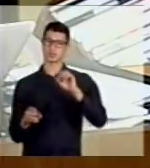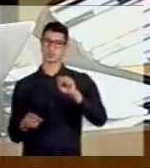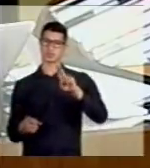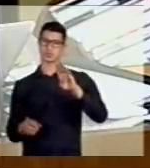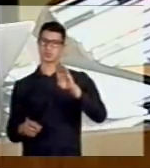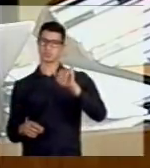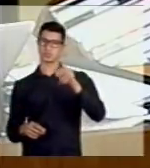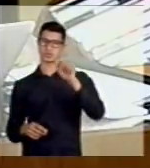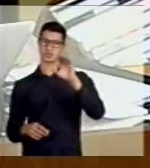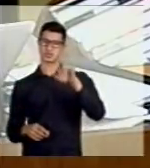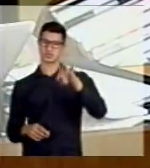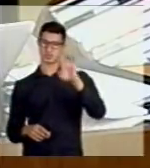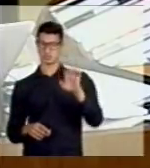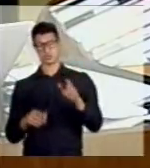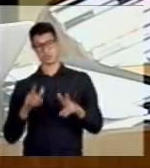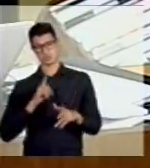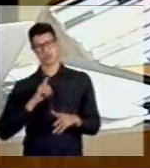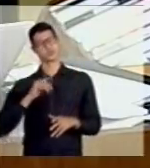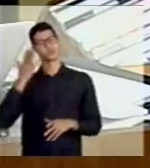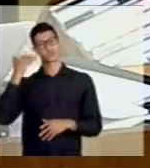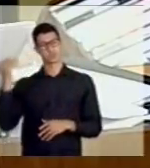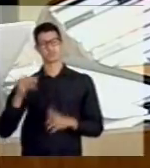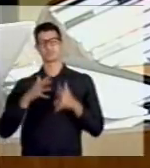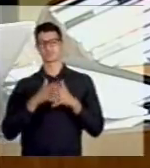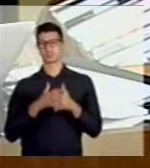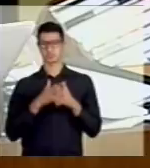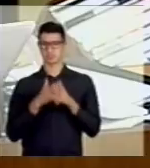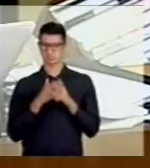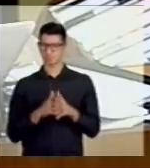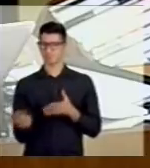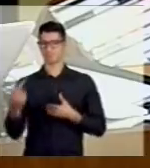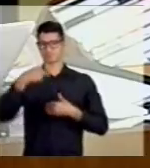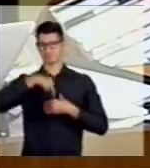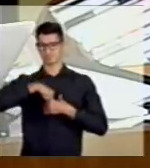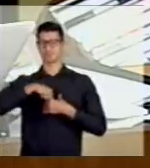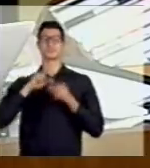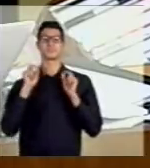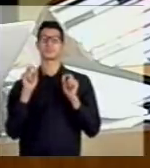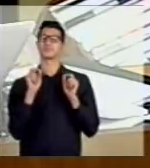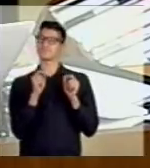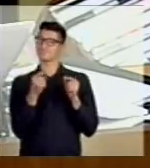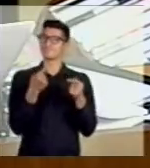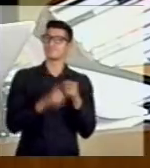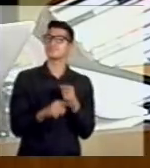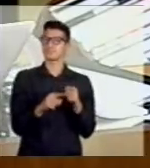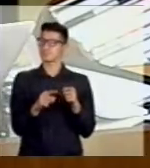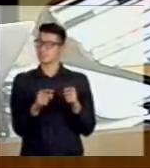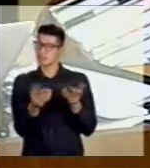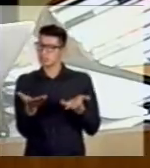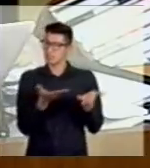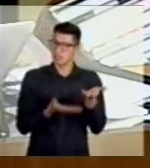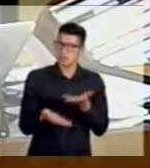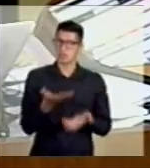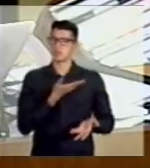ao presente feito um notável conflito intersubjetivo, o qual comporta uma solução amigável por